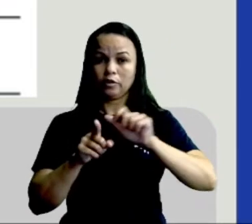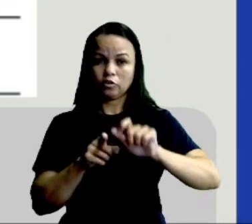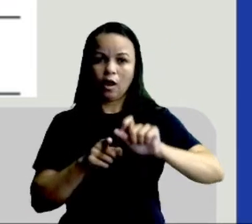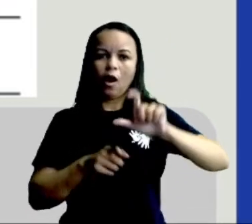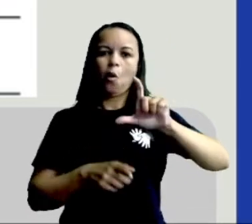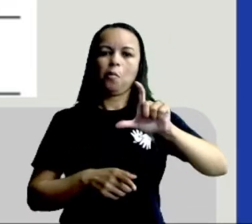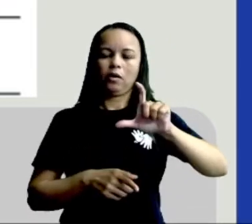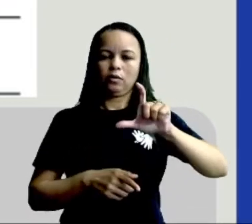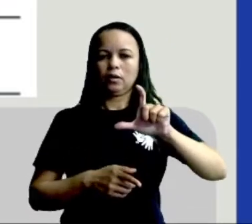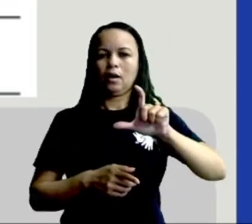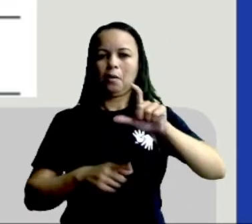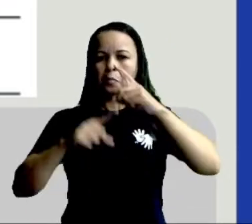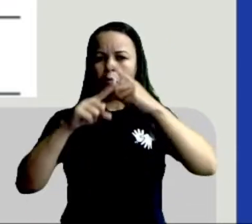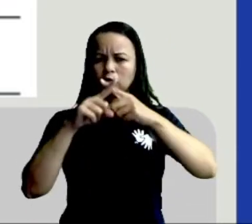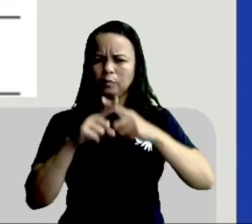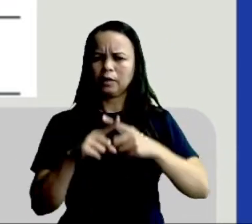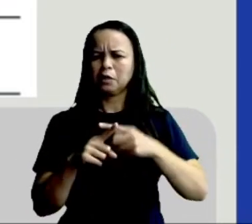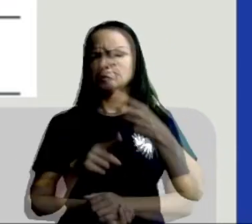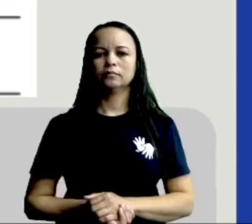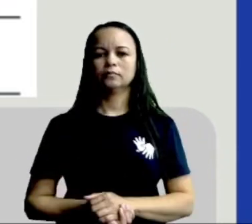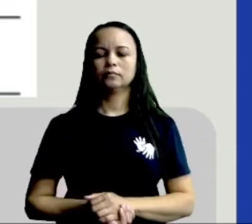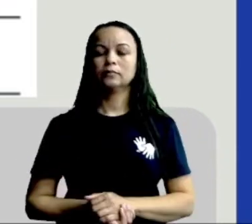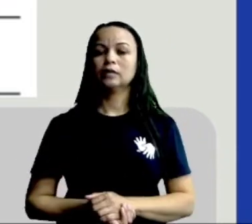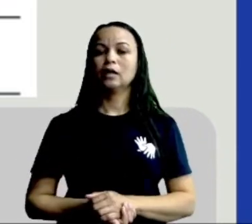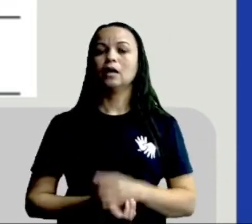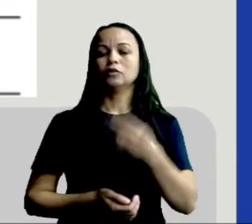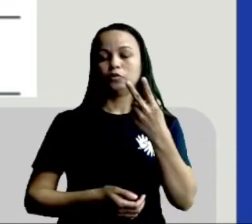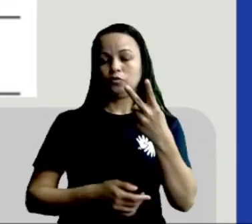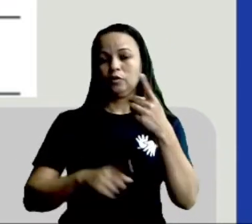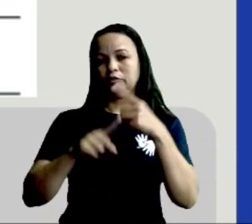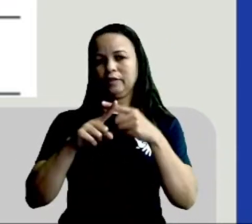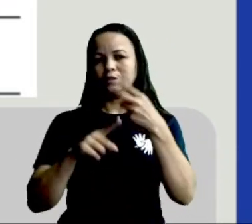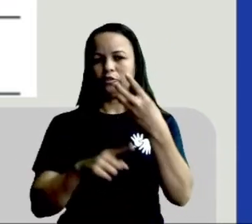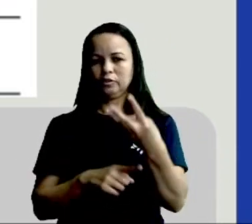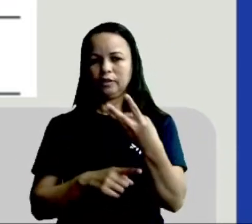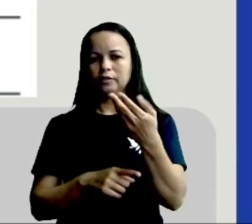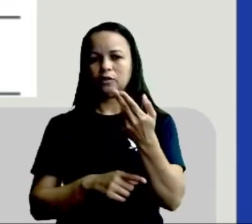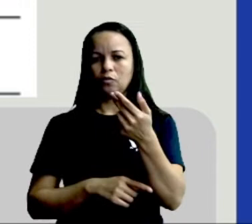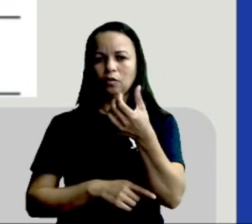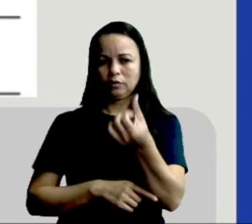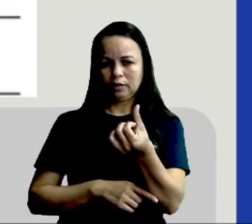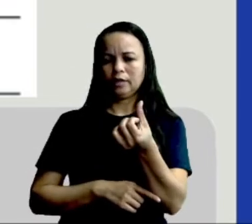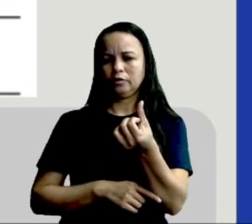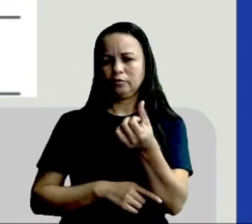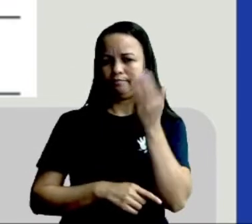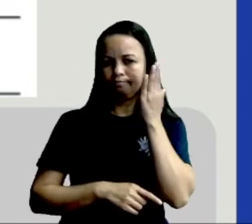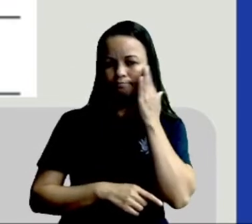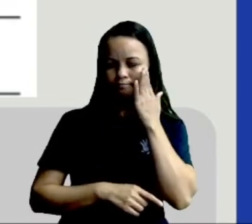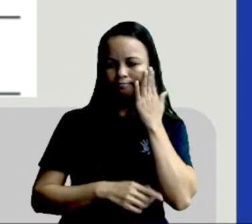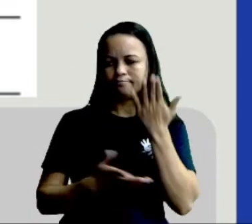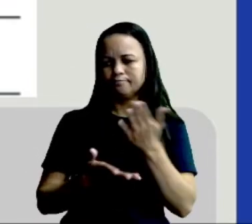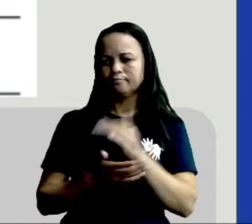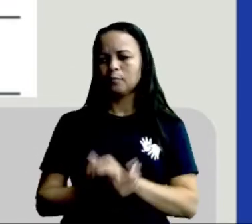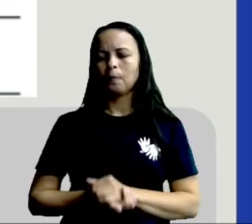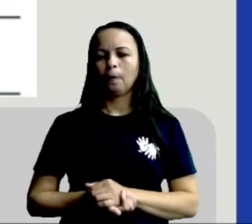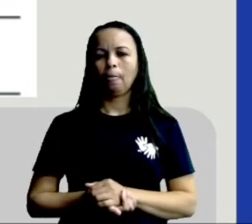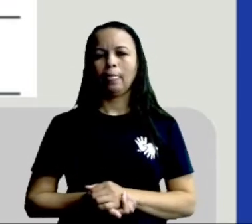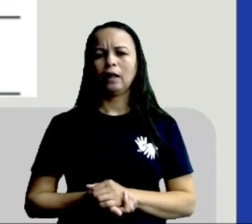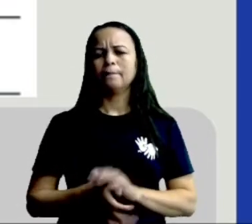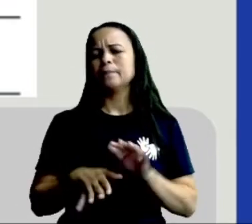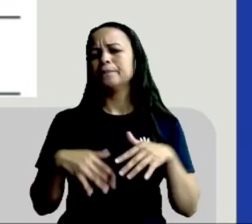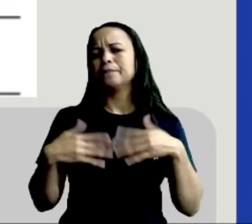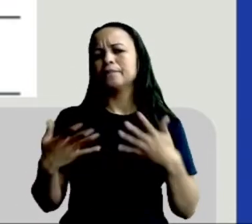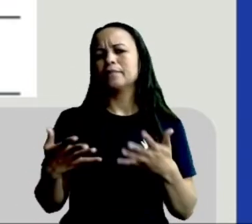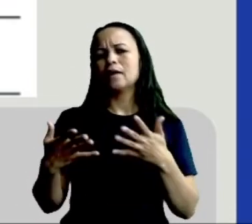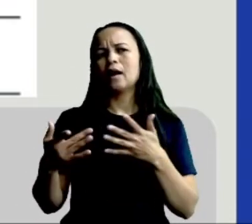aumenta multiplicando por 3. 2 vezes 3, 6. Entendido? E aí, a